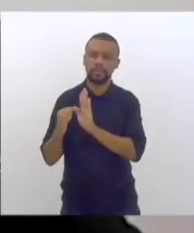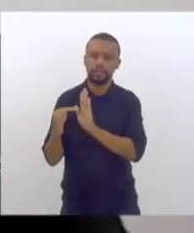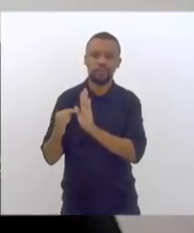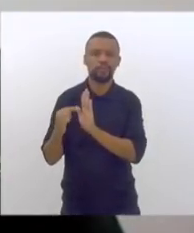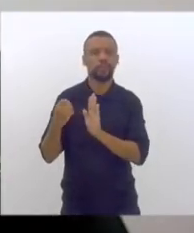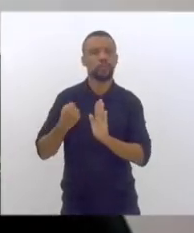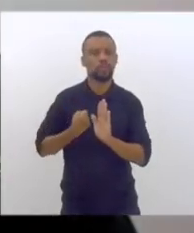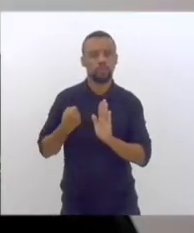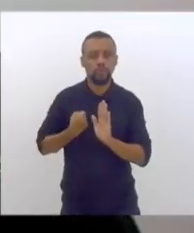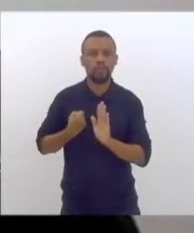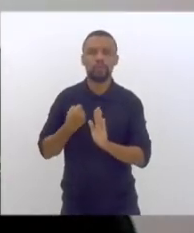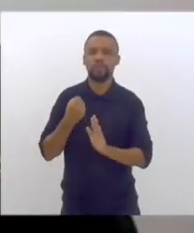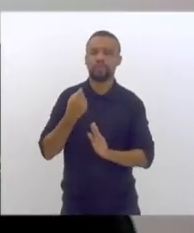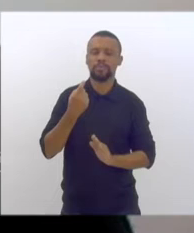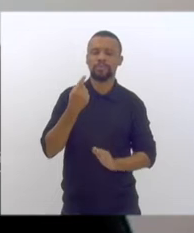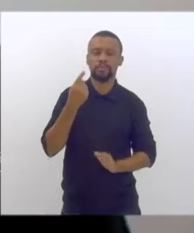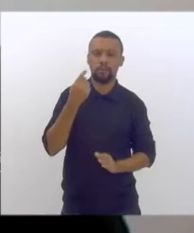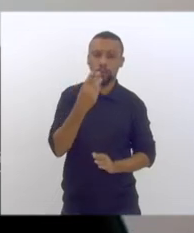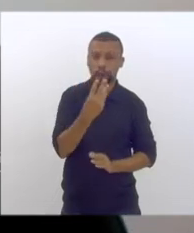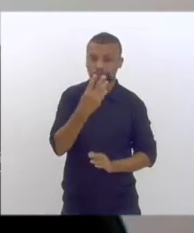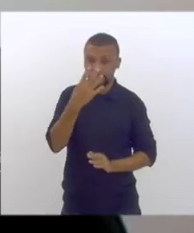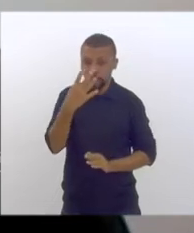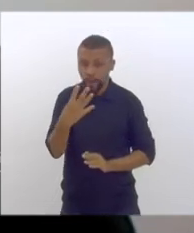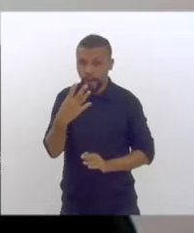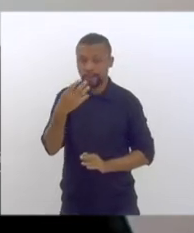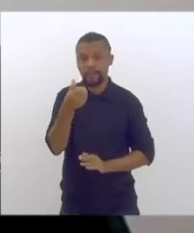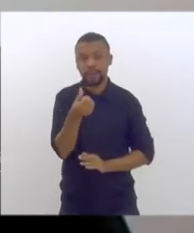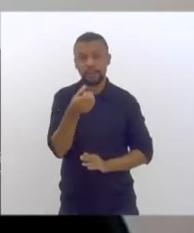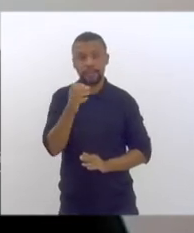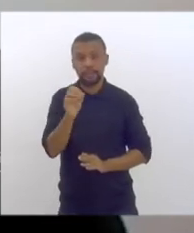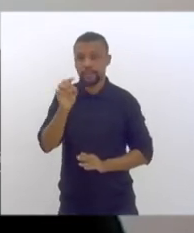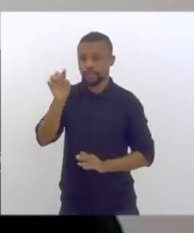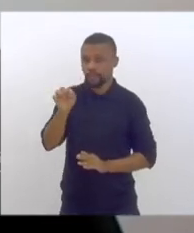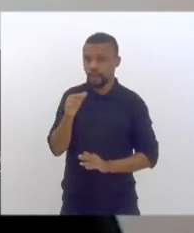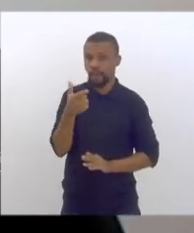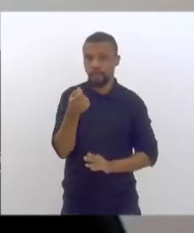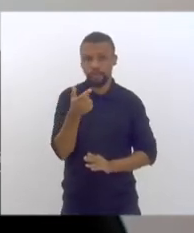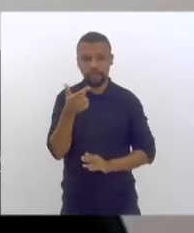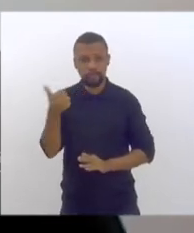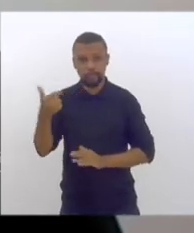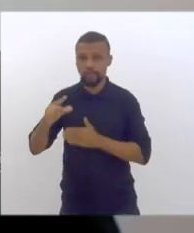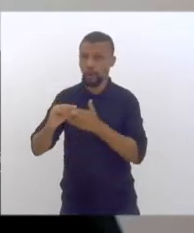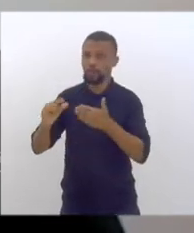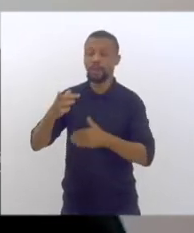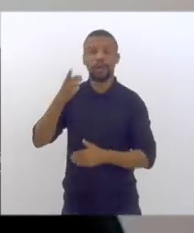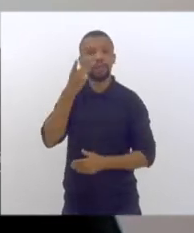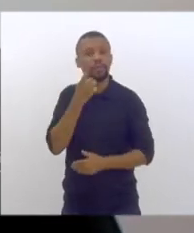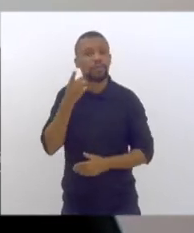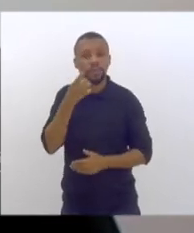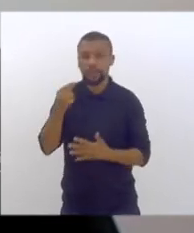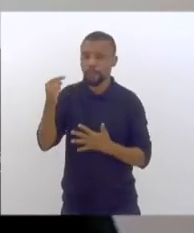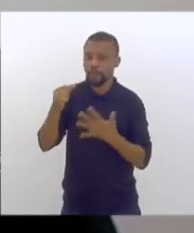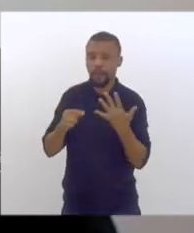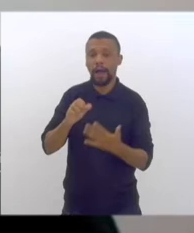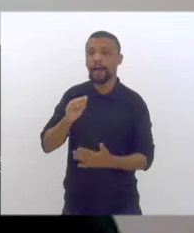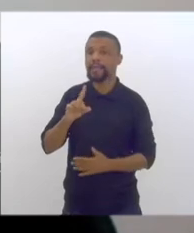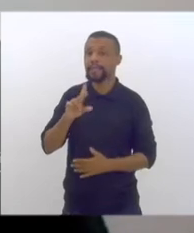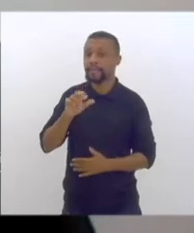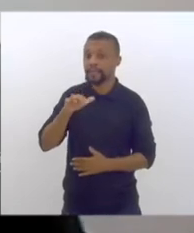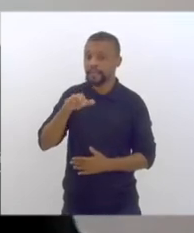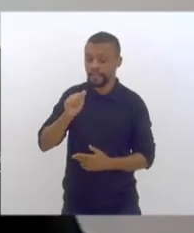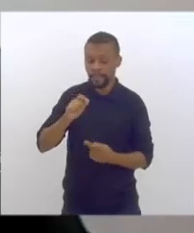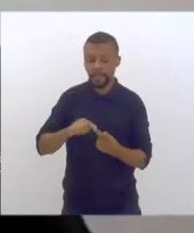projeto de lei nº 44 60D 2021 de autoria dos deputados Adriana